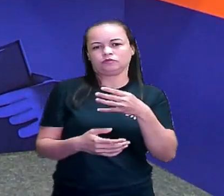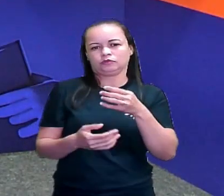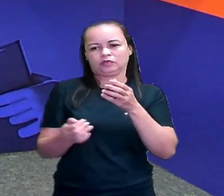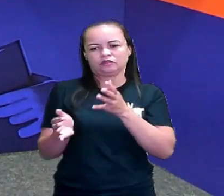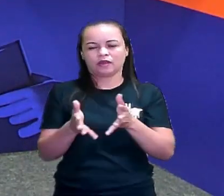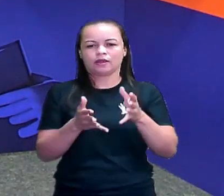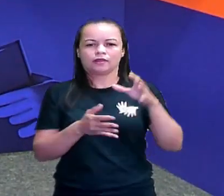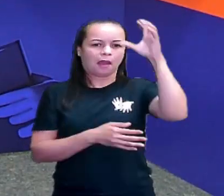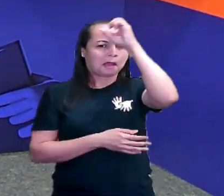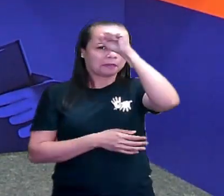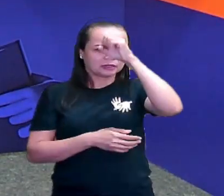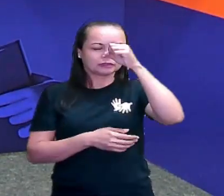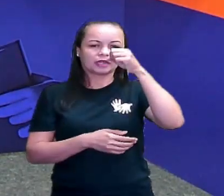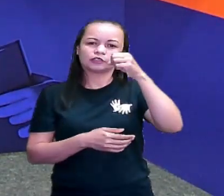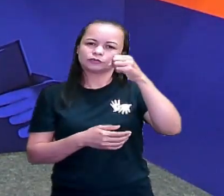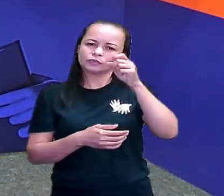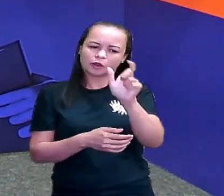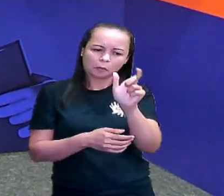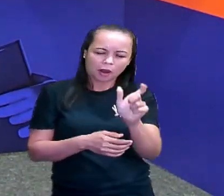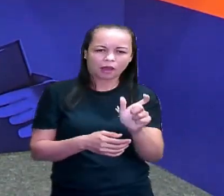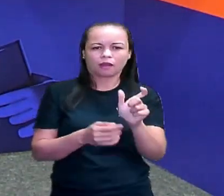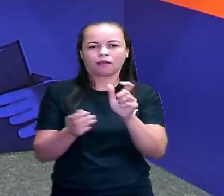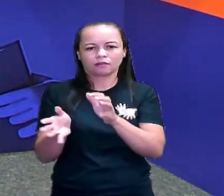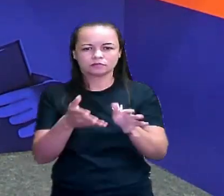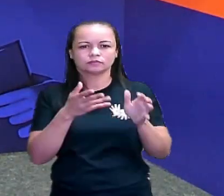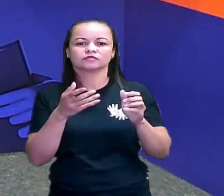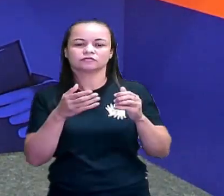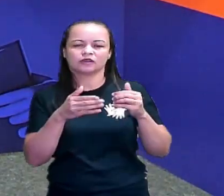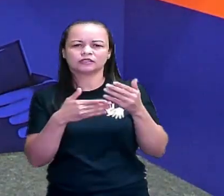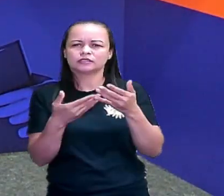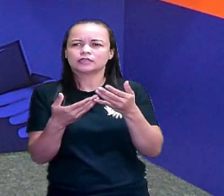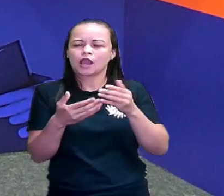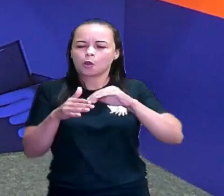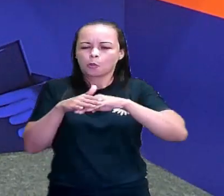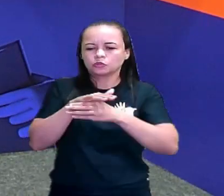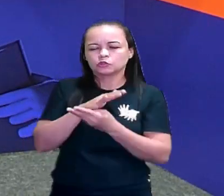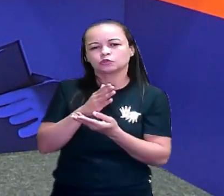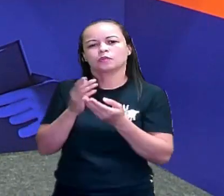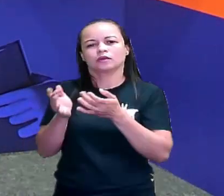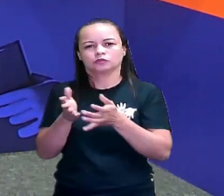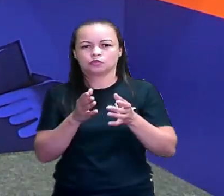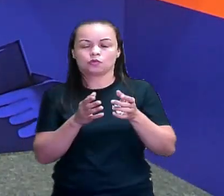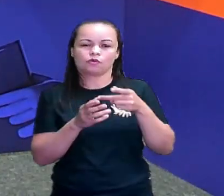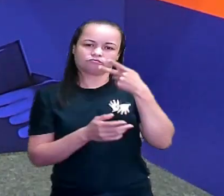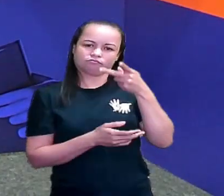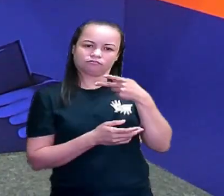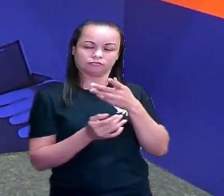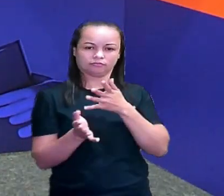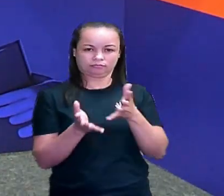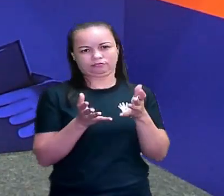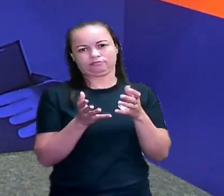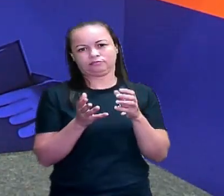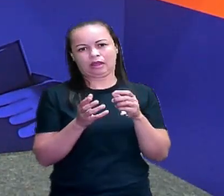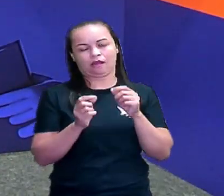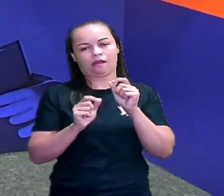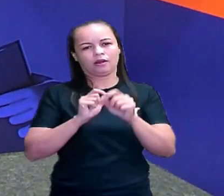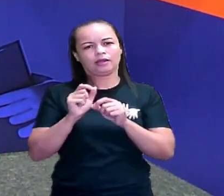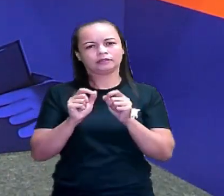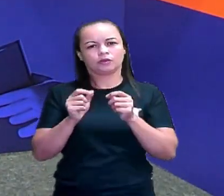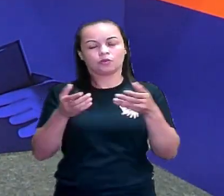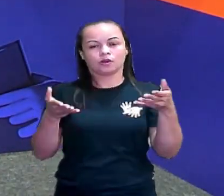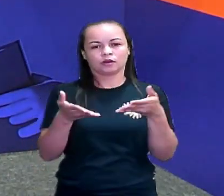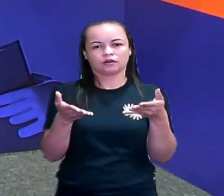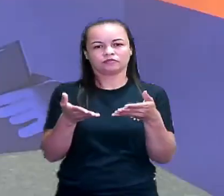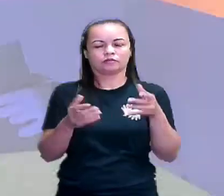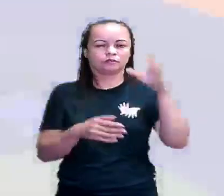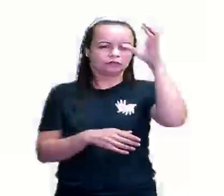essas palavras novas, a gente vai se habituando com a pronúncia, certo? Agora a gente vai aprender os numerais em